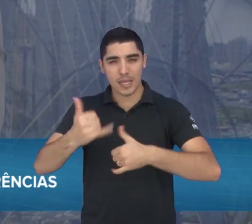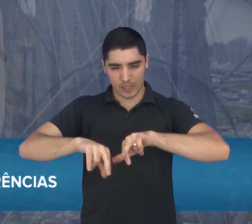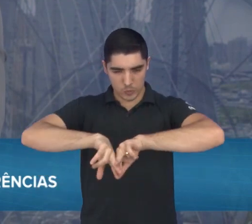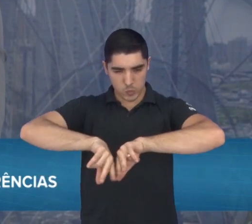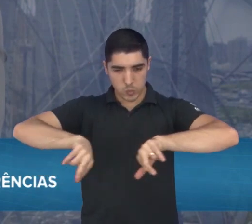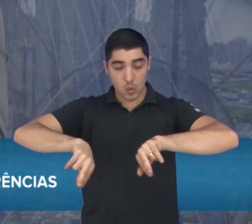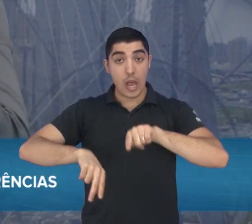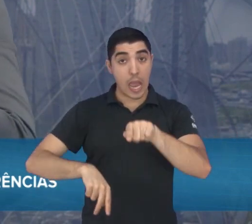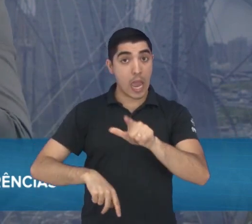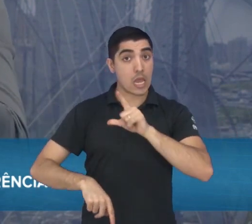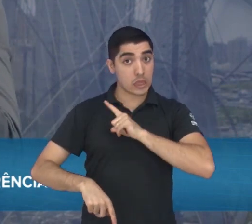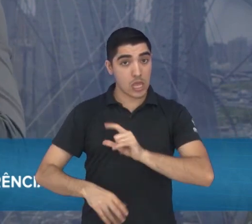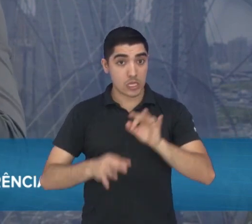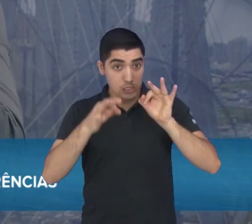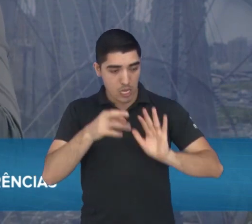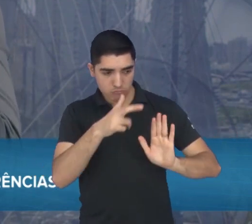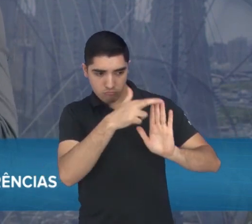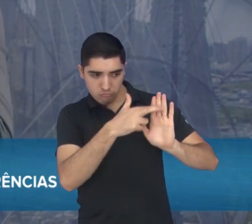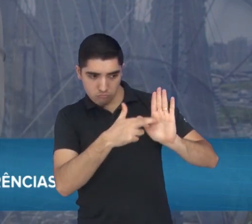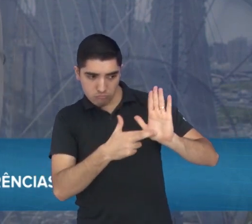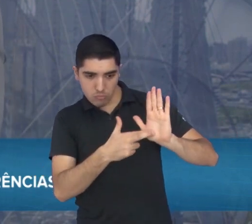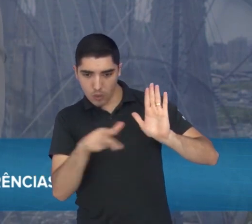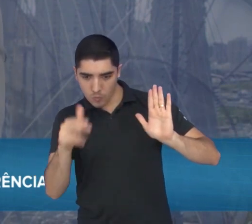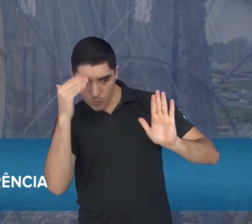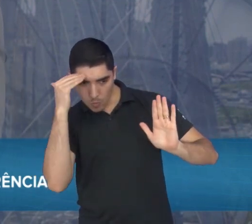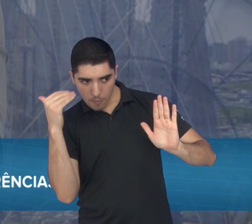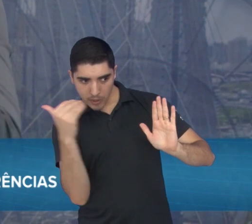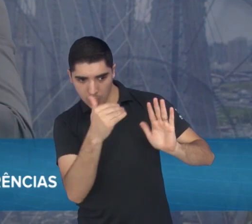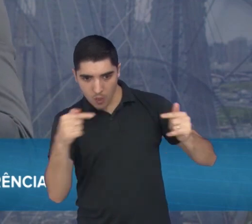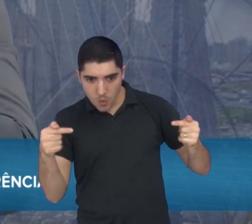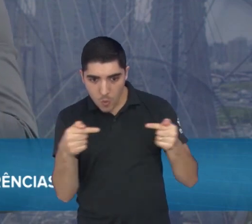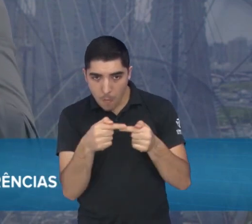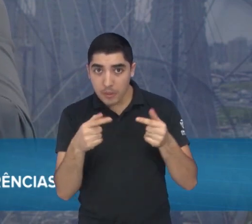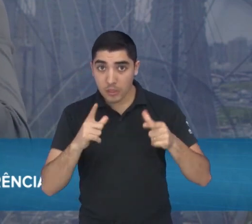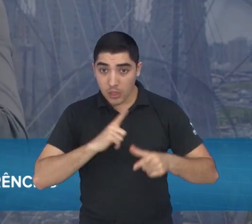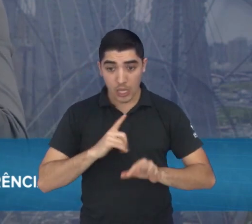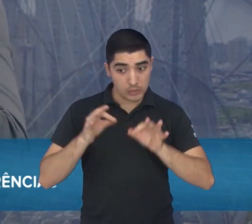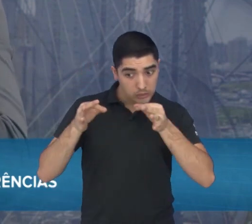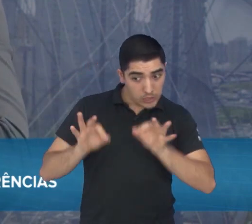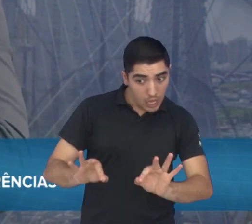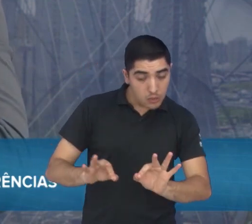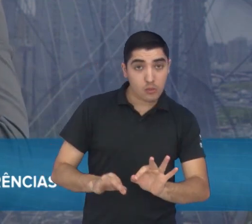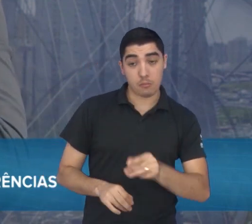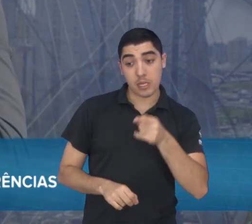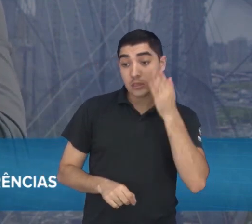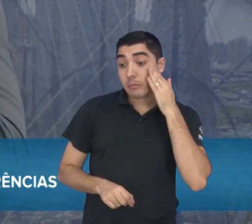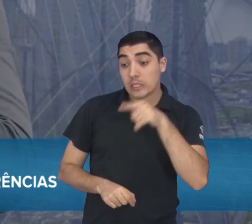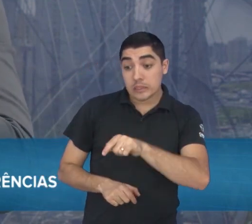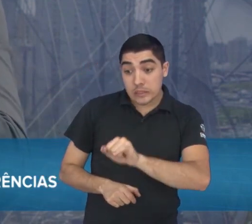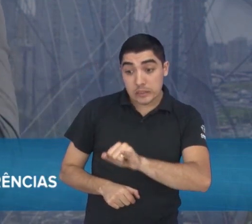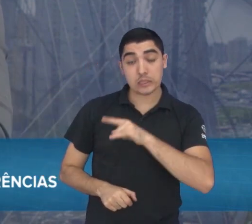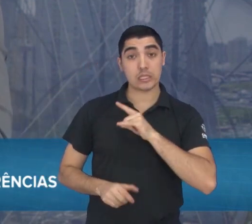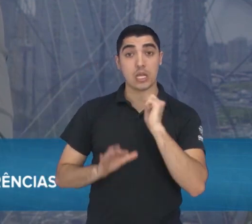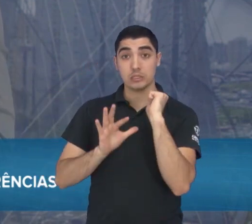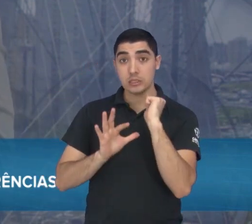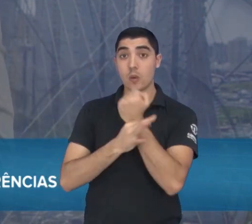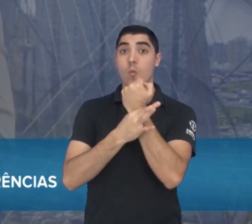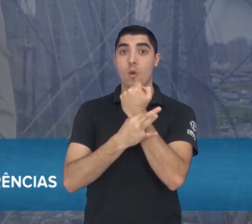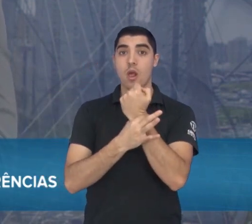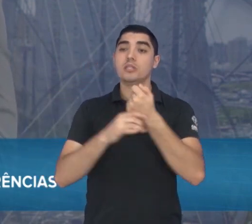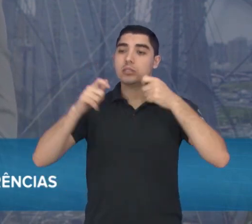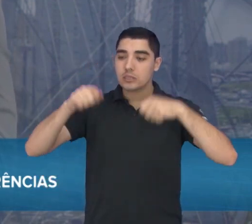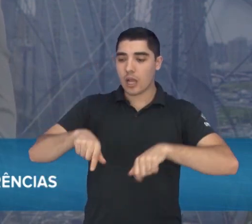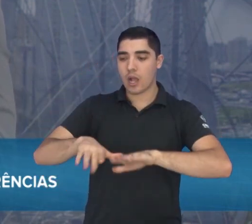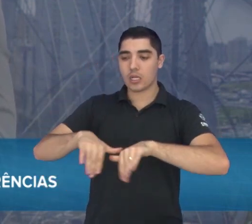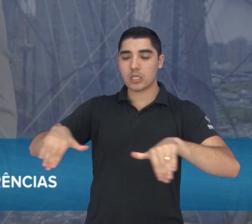do Inmetro, tem uma série de especificações legislativas para ver se aquele local está seguro e consegue assegurar a